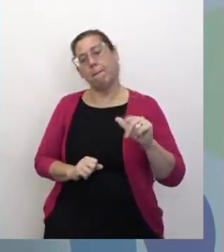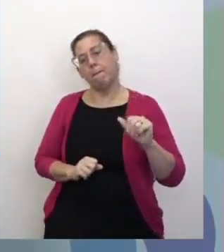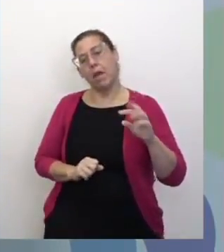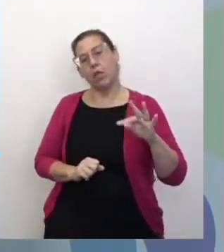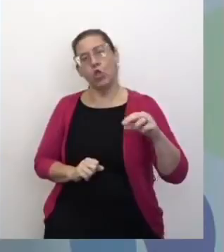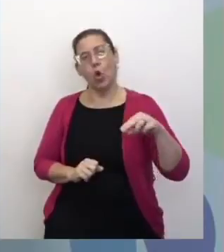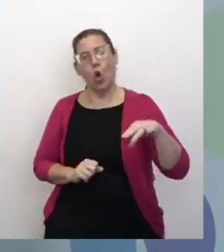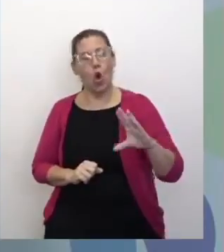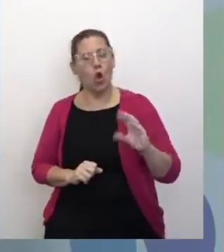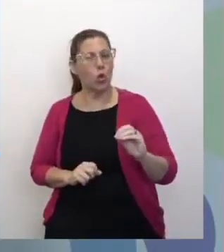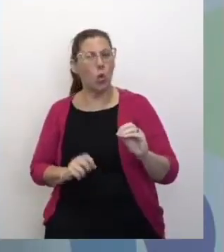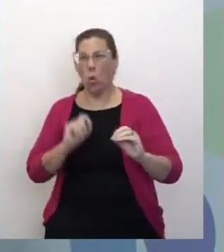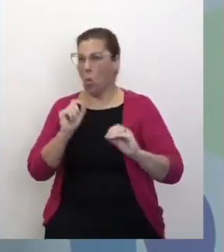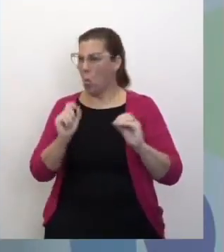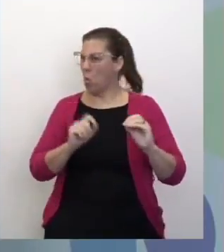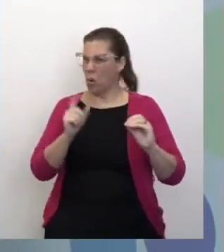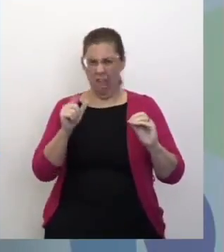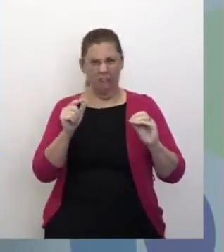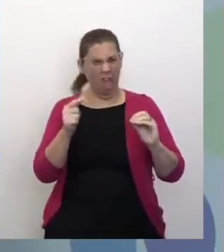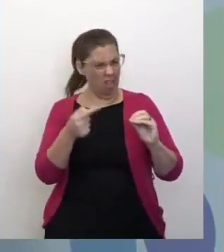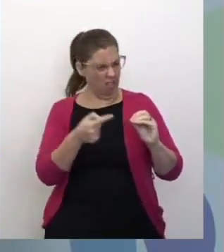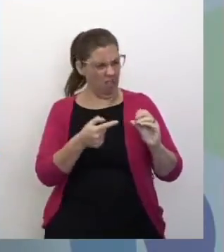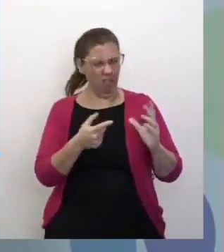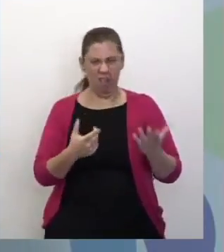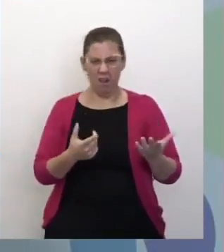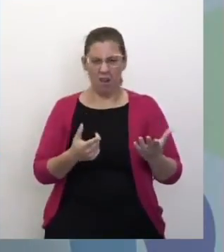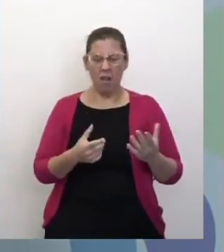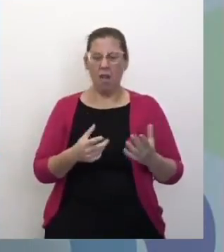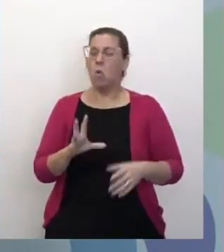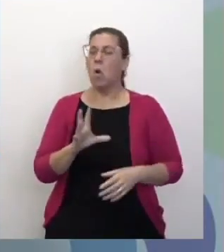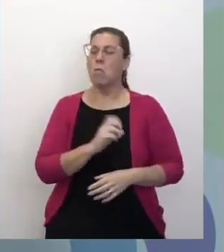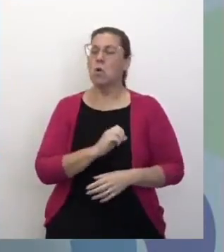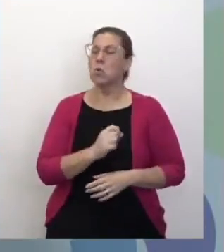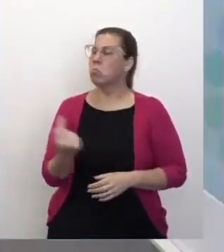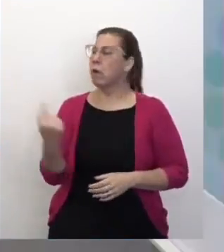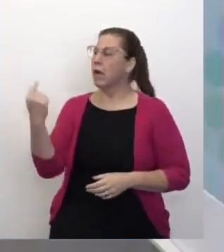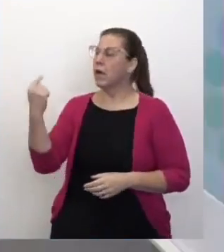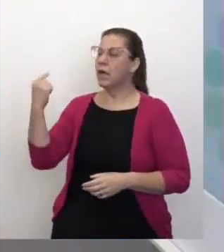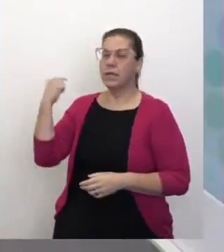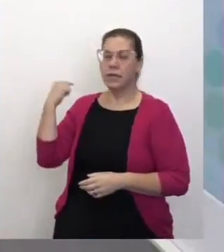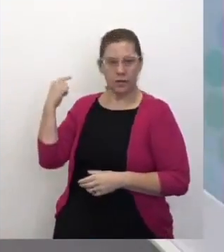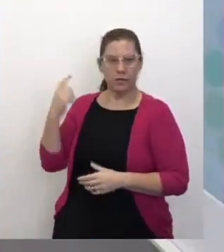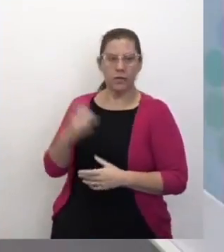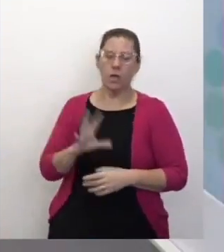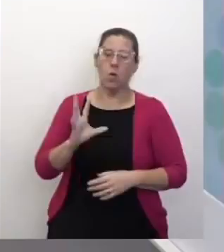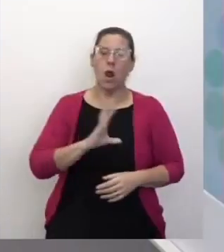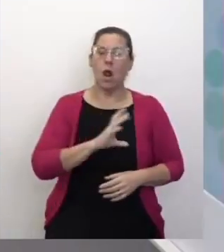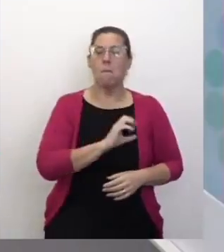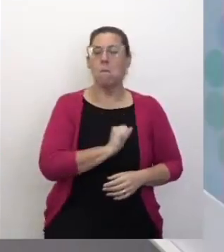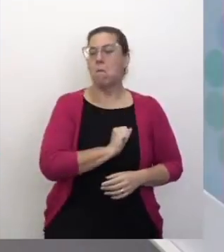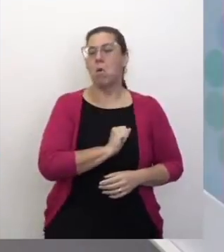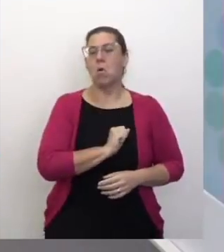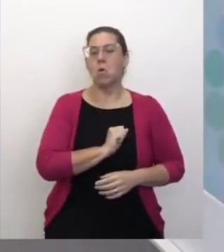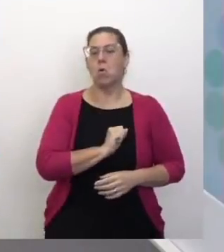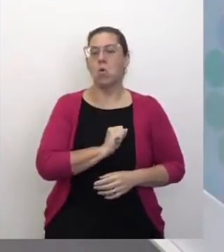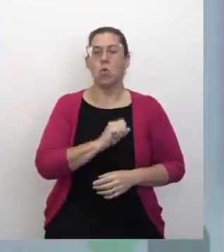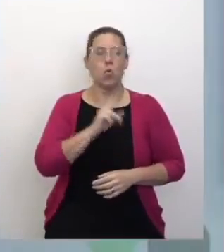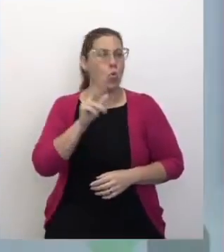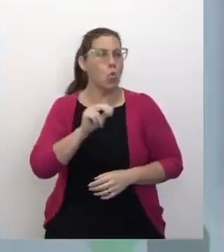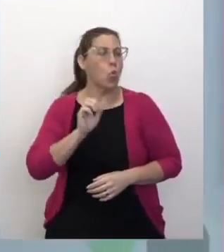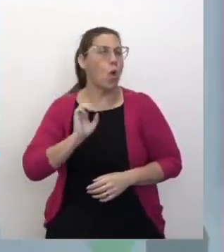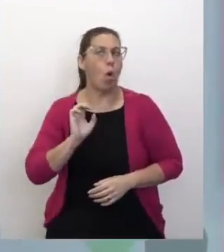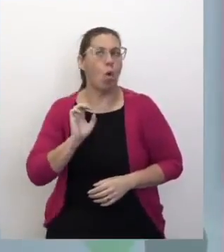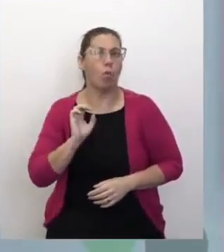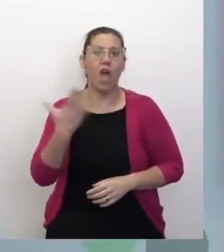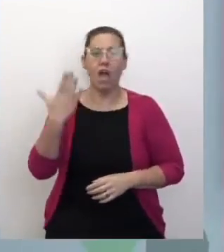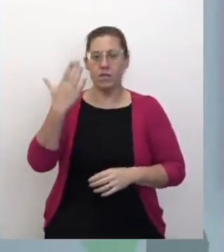aqui. O que seria o amor platônico, aquele amor da antiguidade, professora Tayana, né? Eu sempre falo que é aquele amor que não se